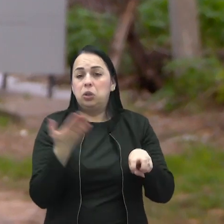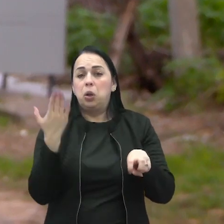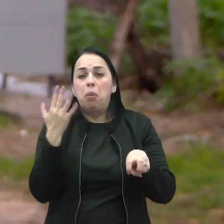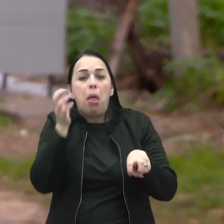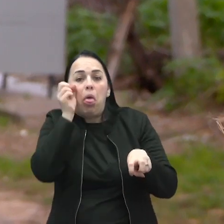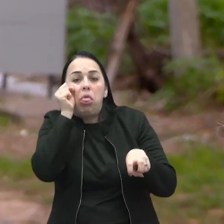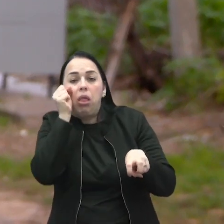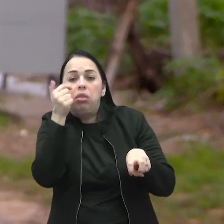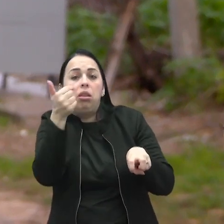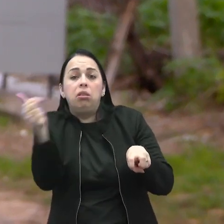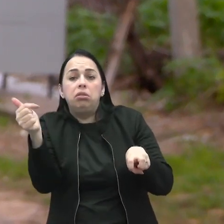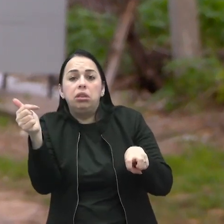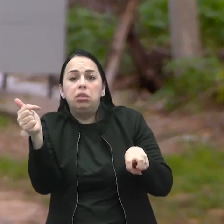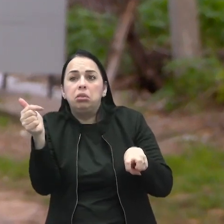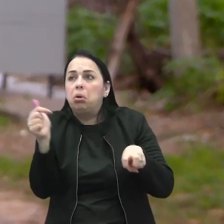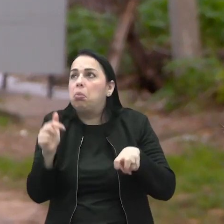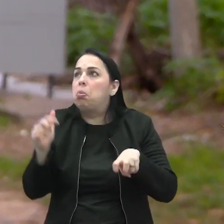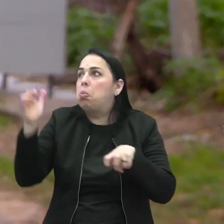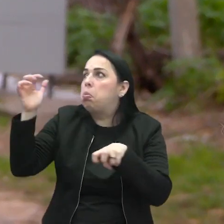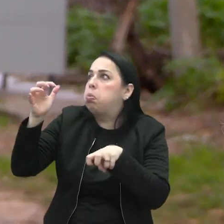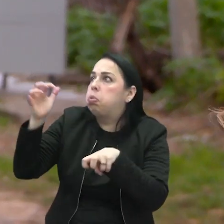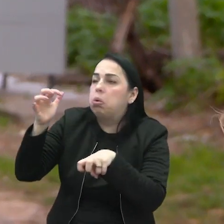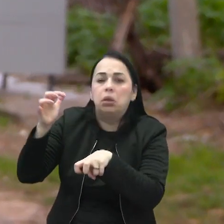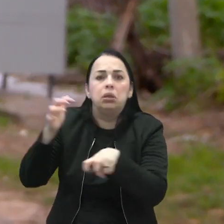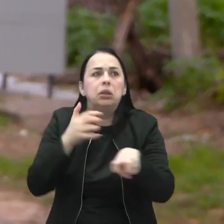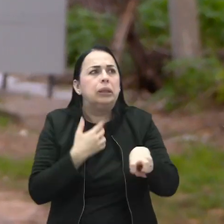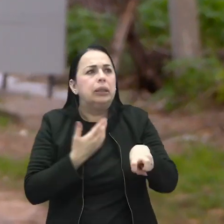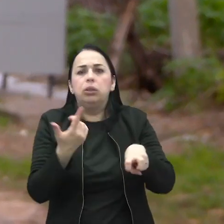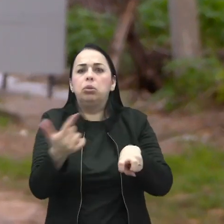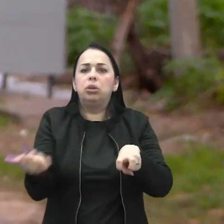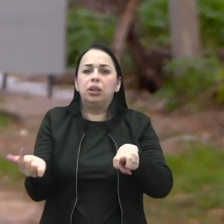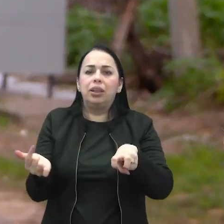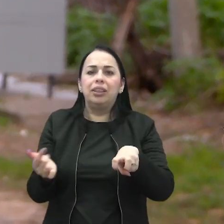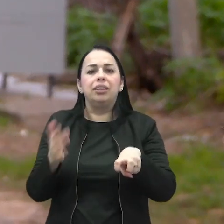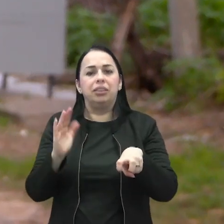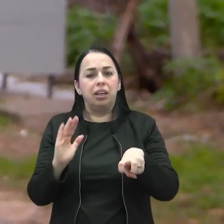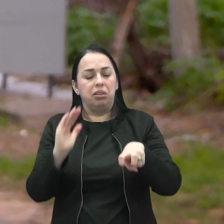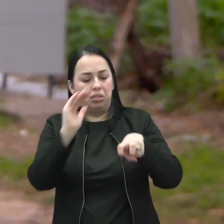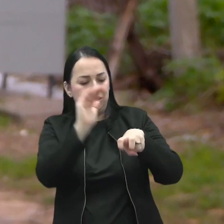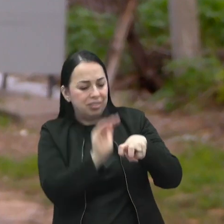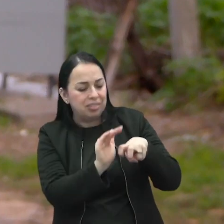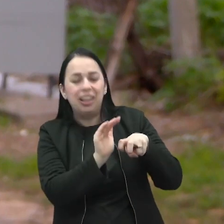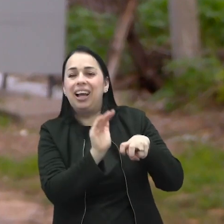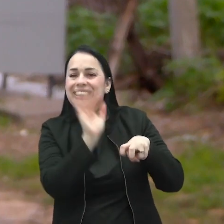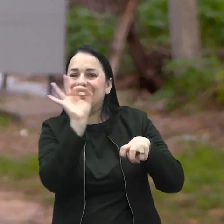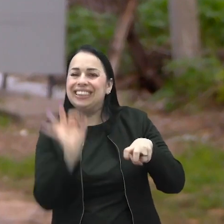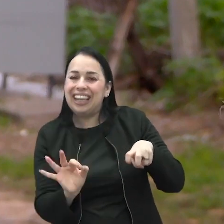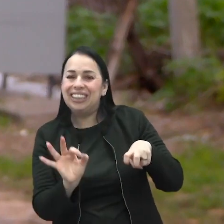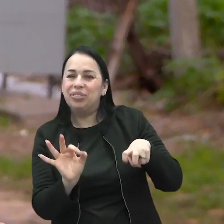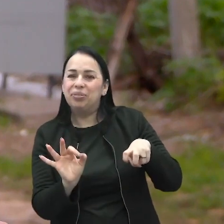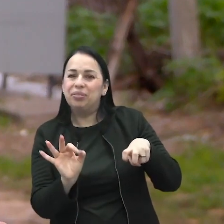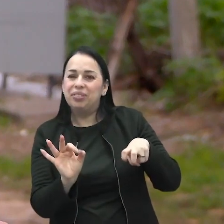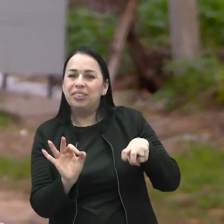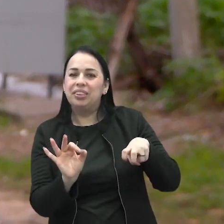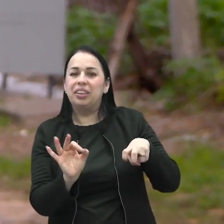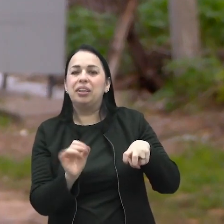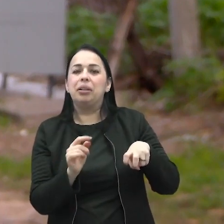tinham aonde dormir, não tinham aonde se abrigar. Então, essas casinhas, elas chegaram na hora